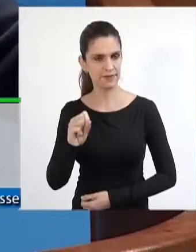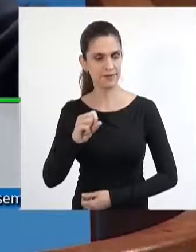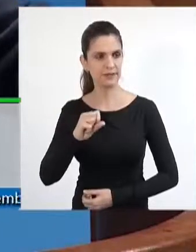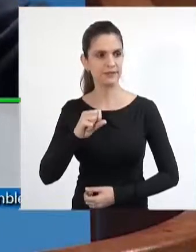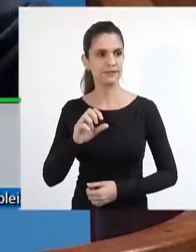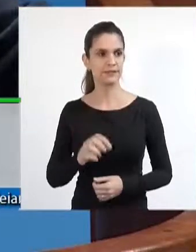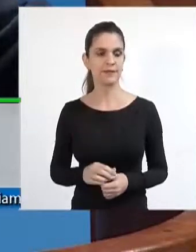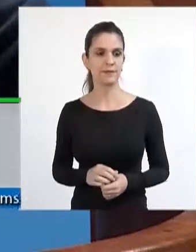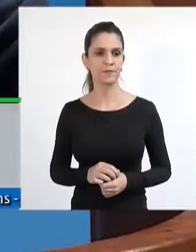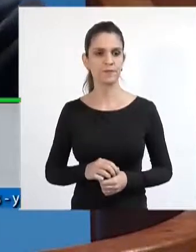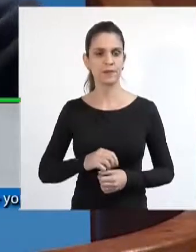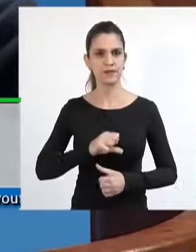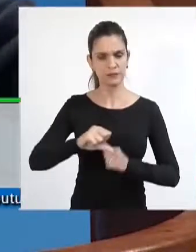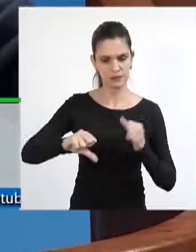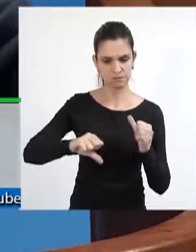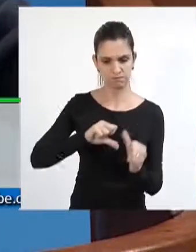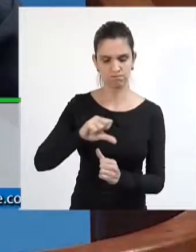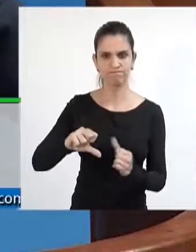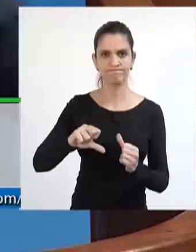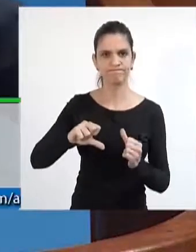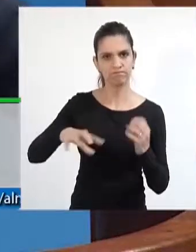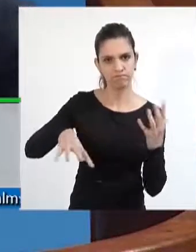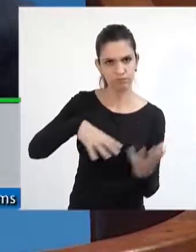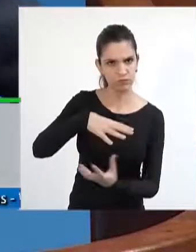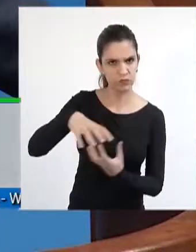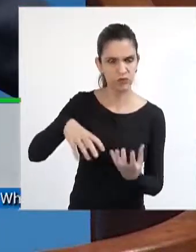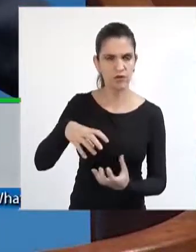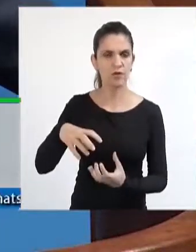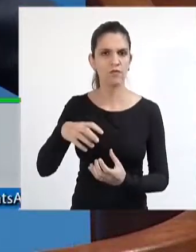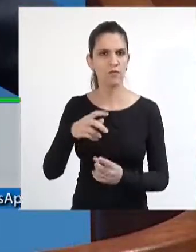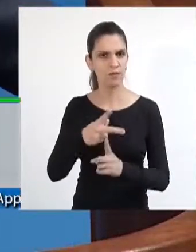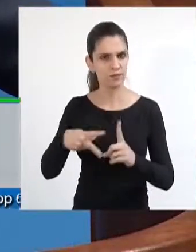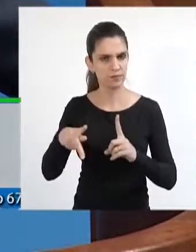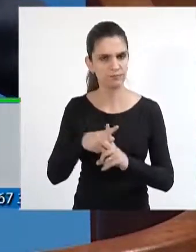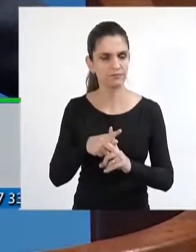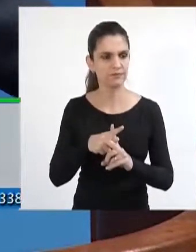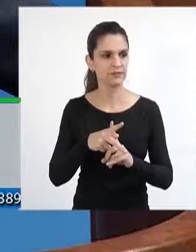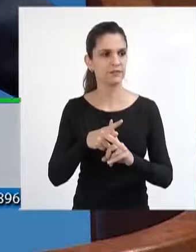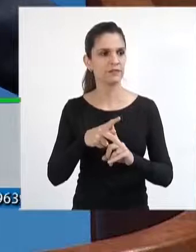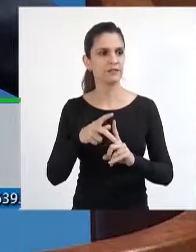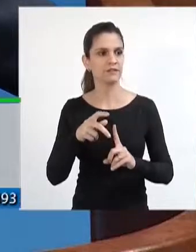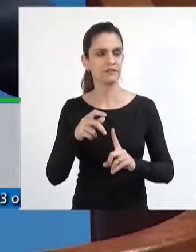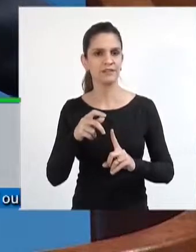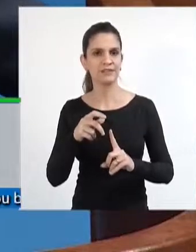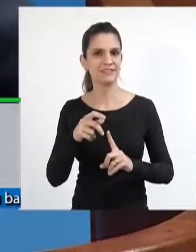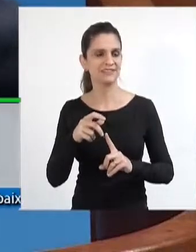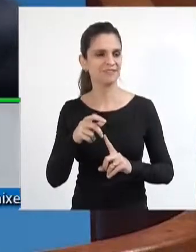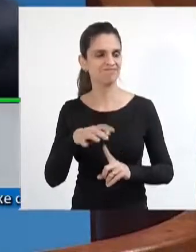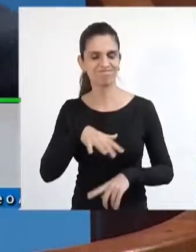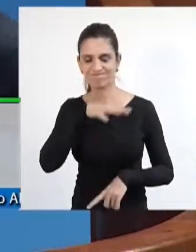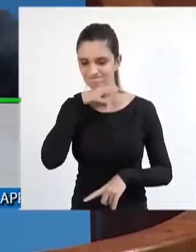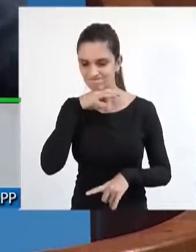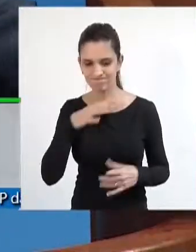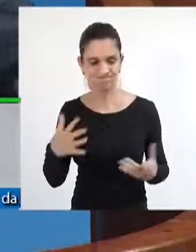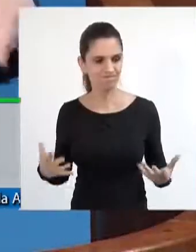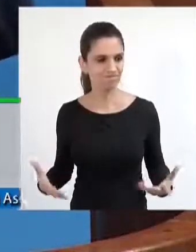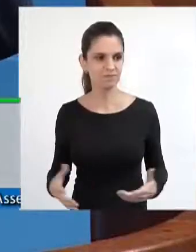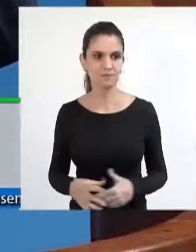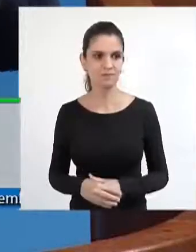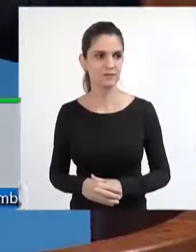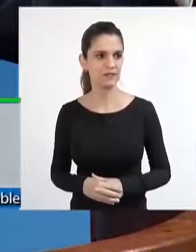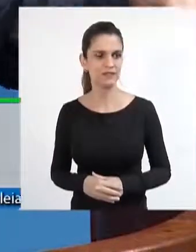os trabalhadores. É uma reforma que está sendo feita com o discurso de que